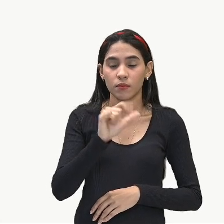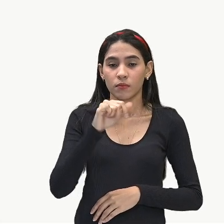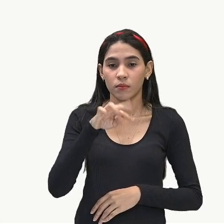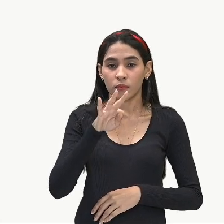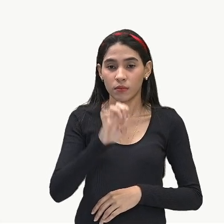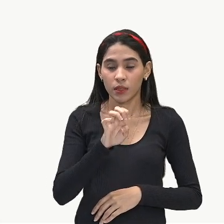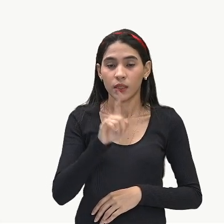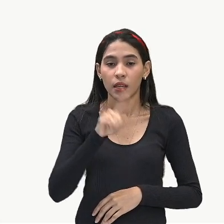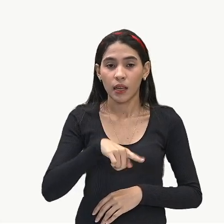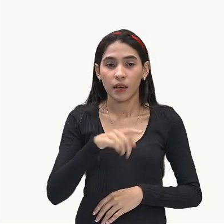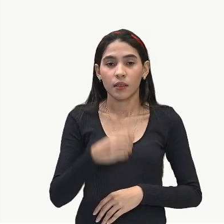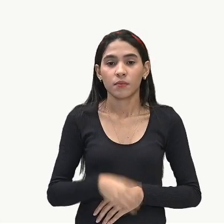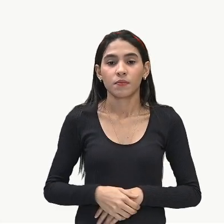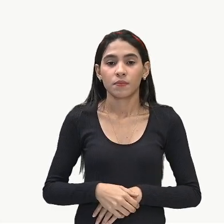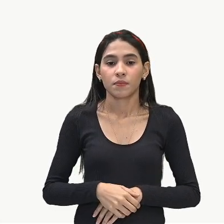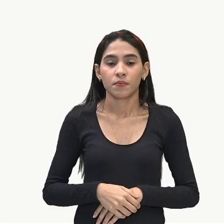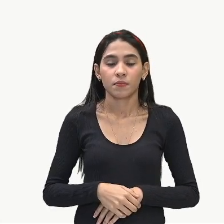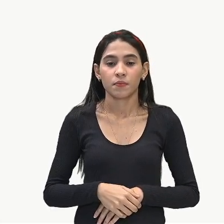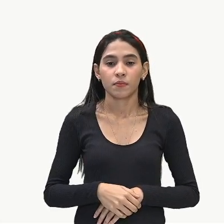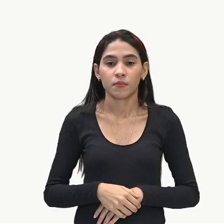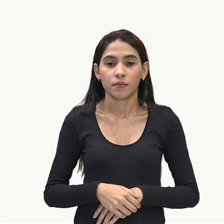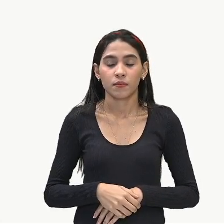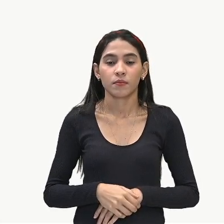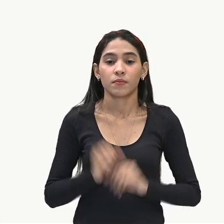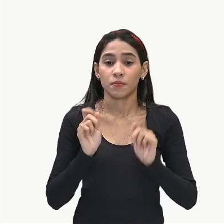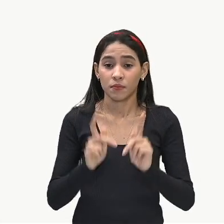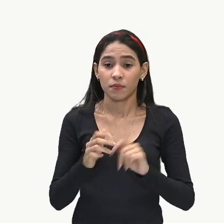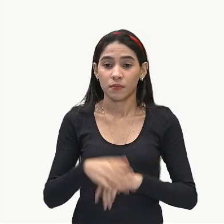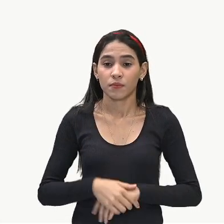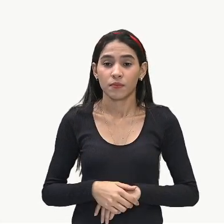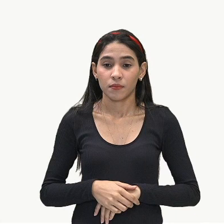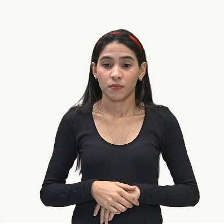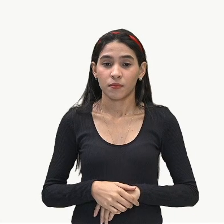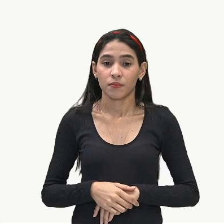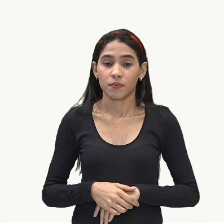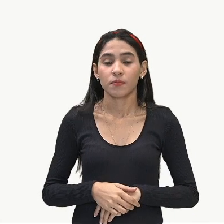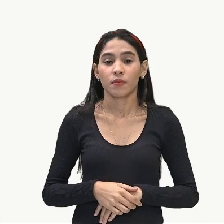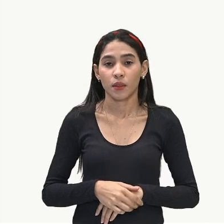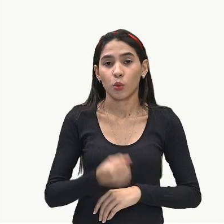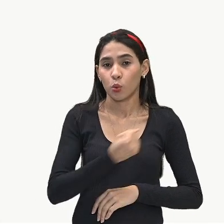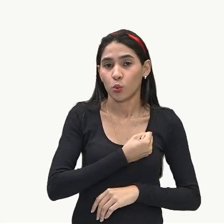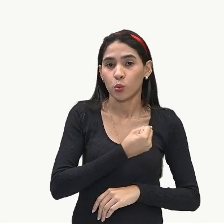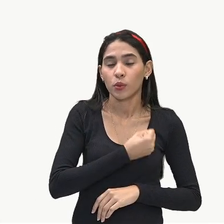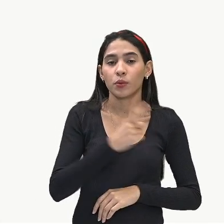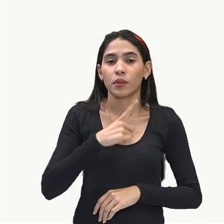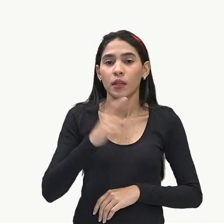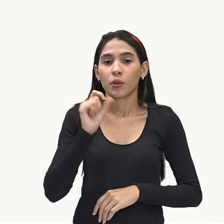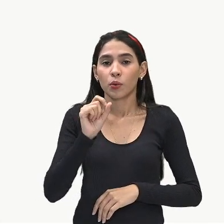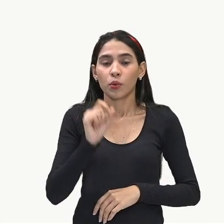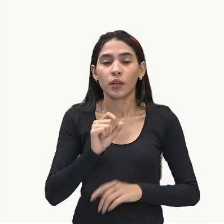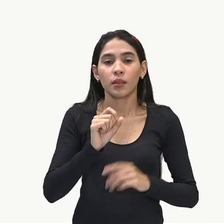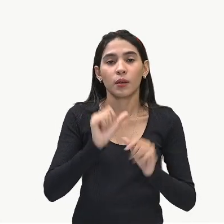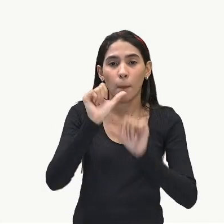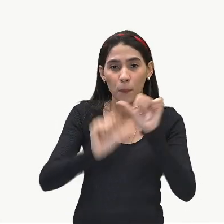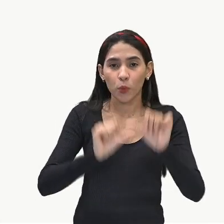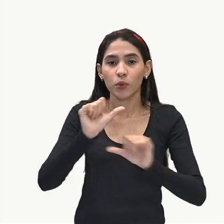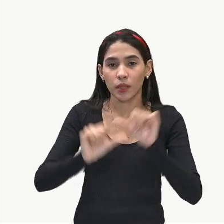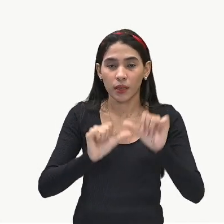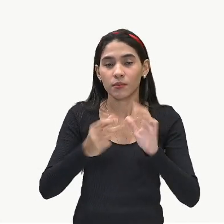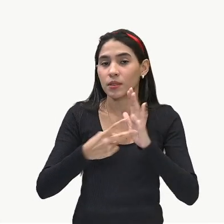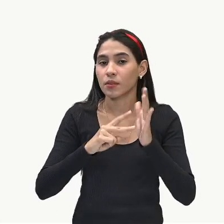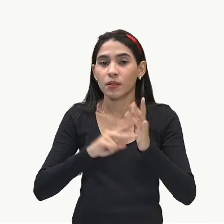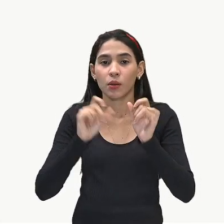numérica, que é a sequência oscilante, tá? Na qual os termos eles irão oscilar. Ou